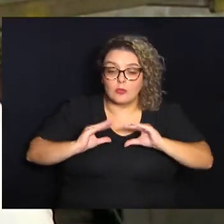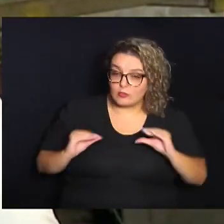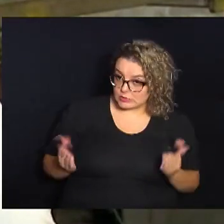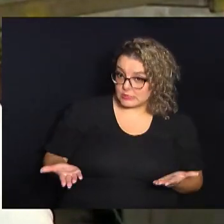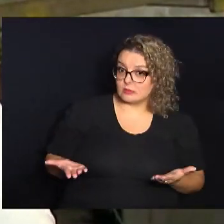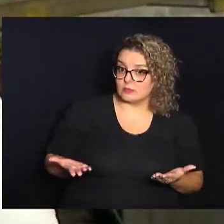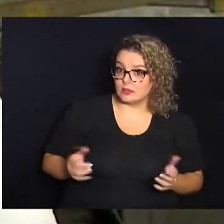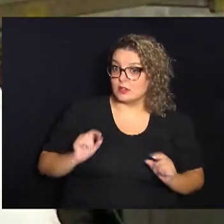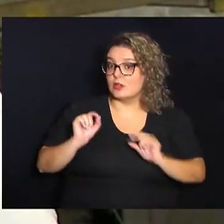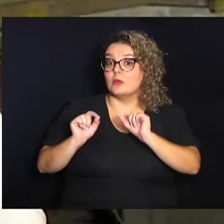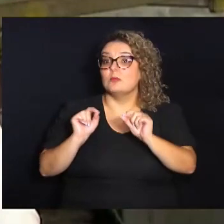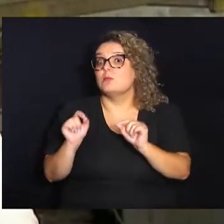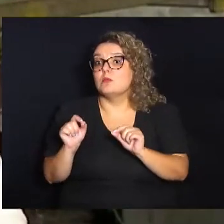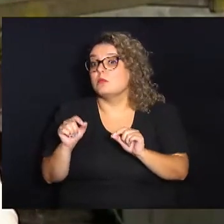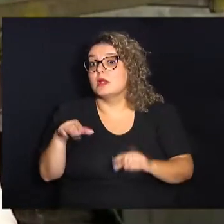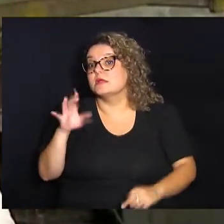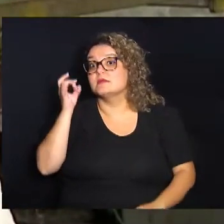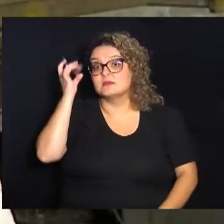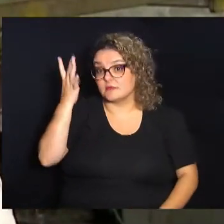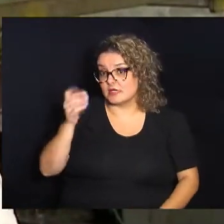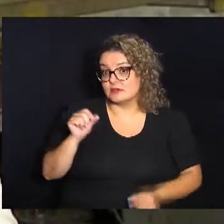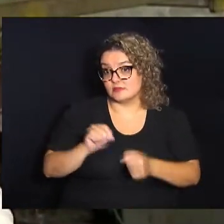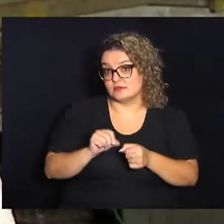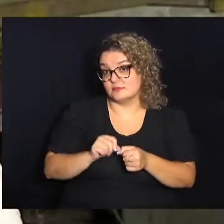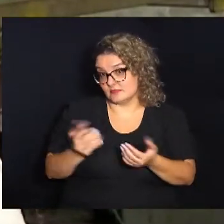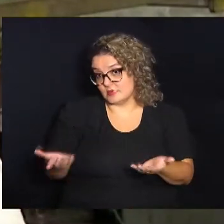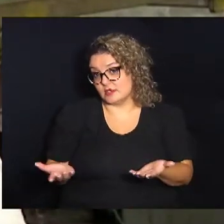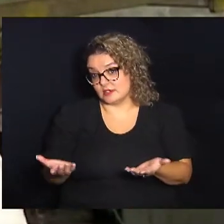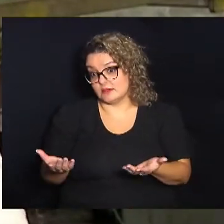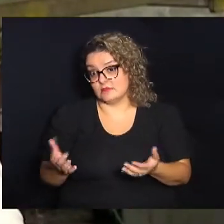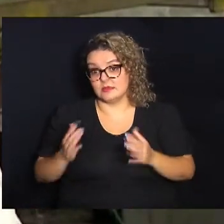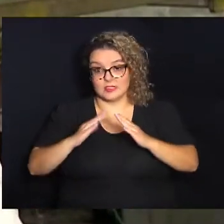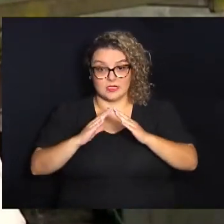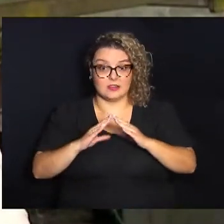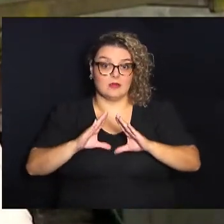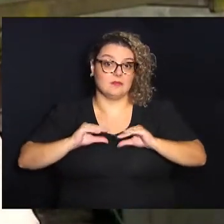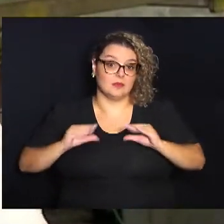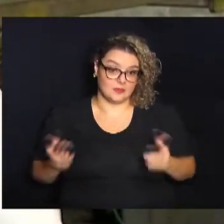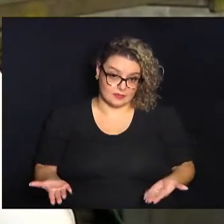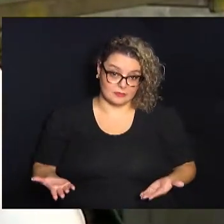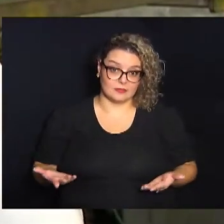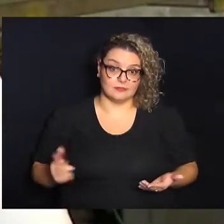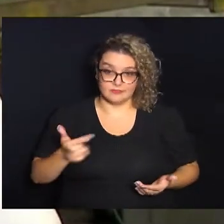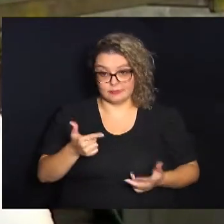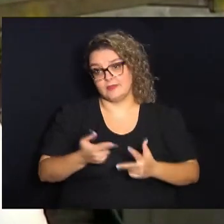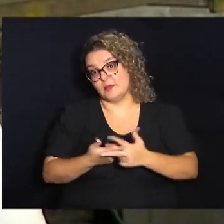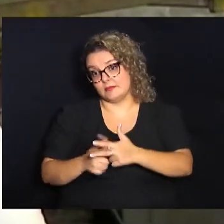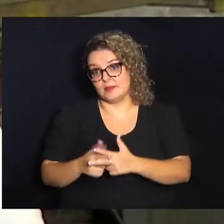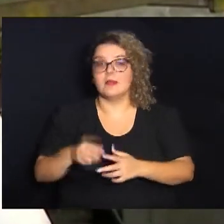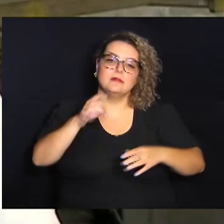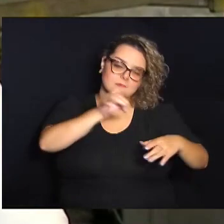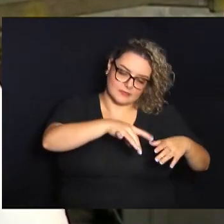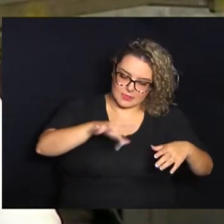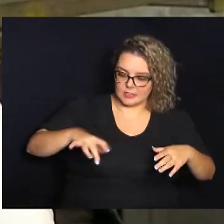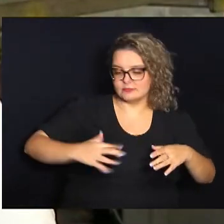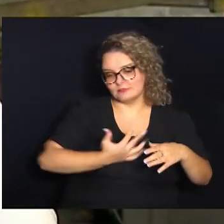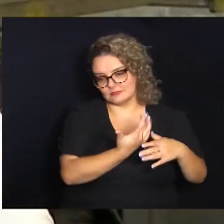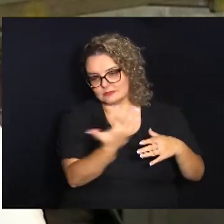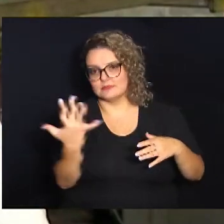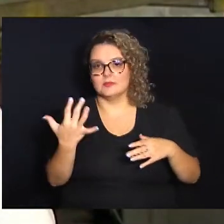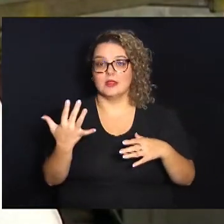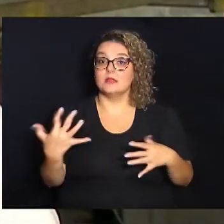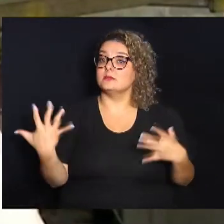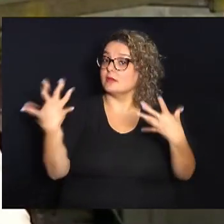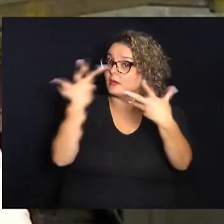E o que é o mais fácil de se fazer, né, para deixar a sua casa aconchegante sem uma reforma? As plantas. Porque além de trazer a